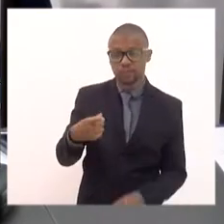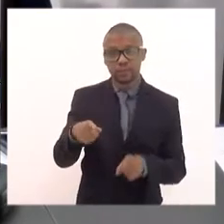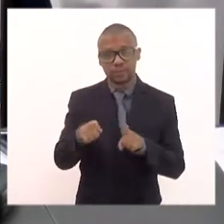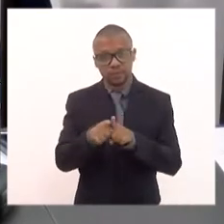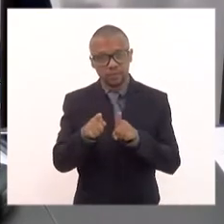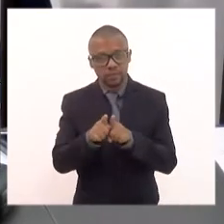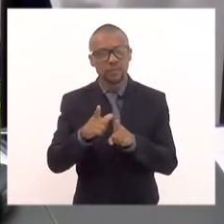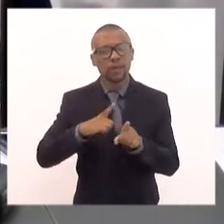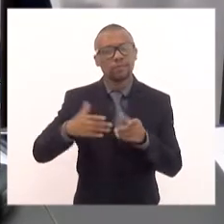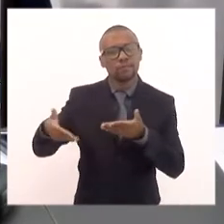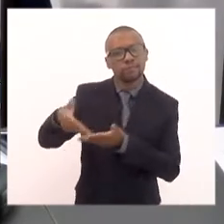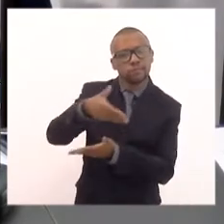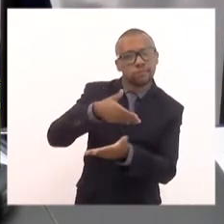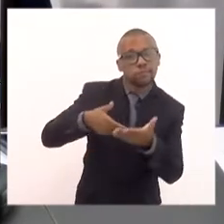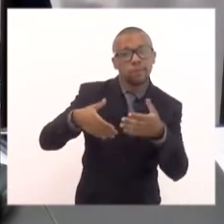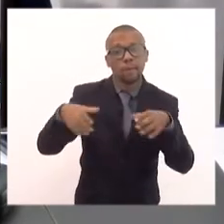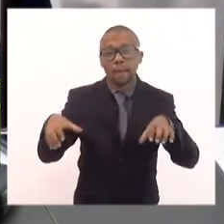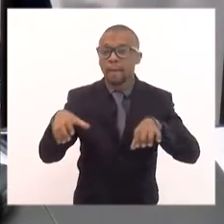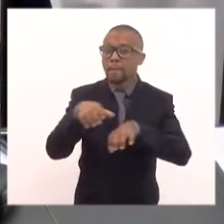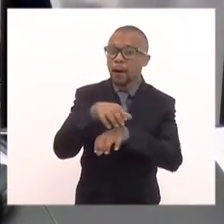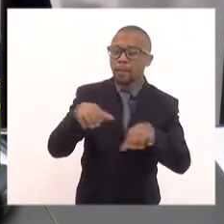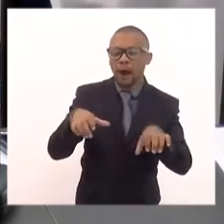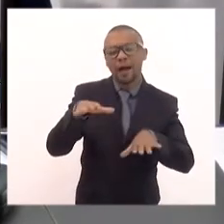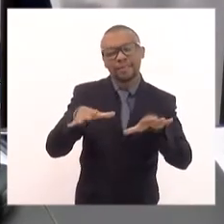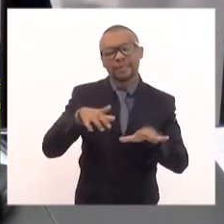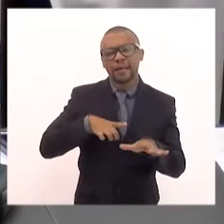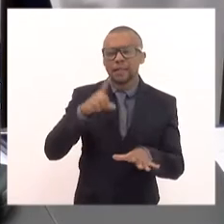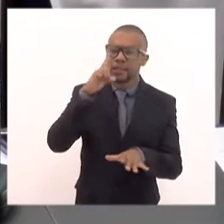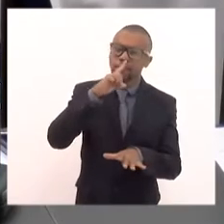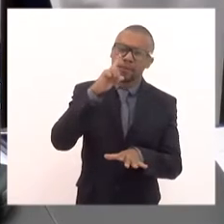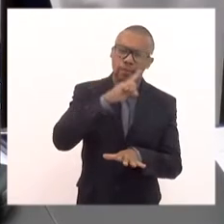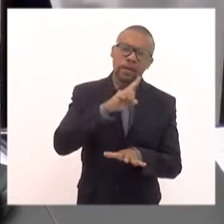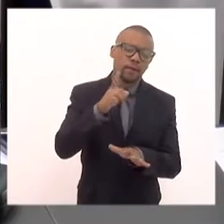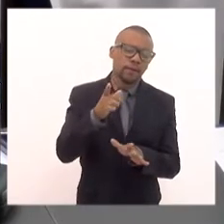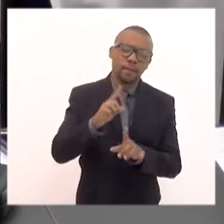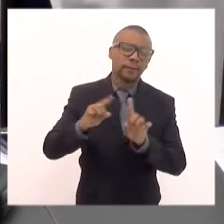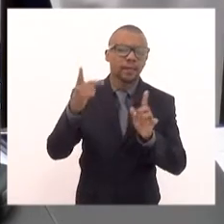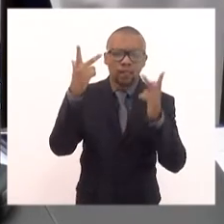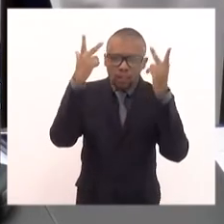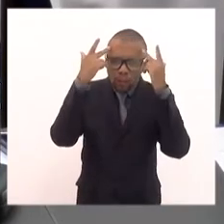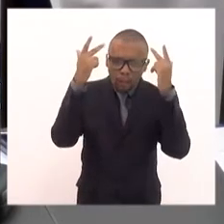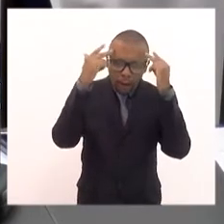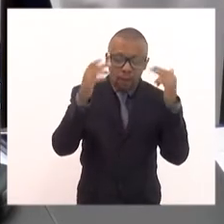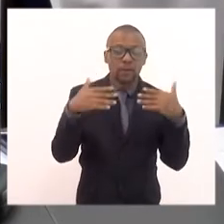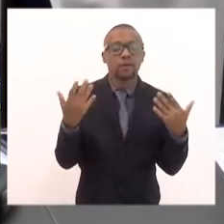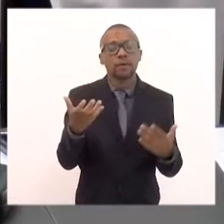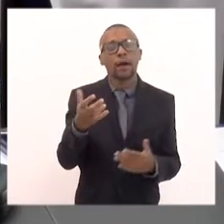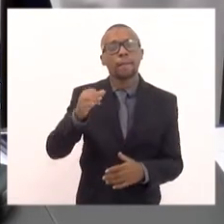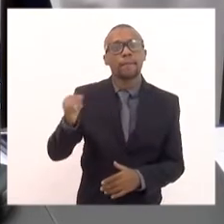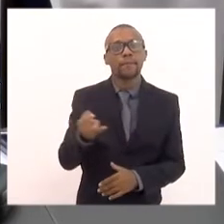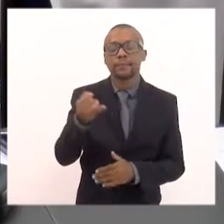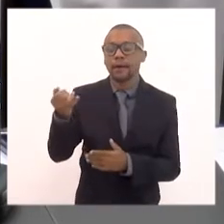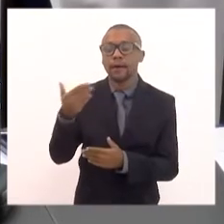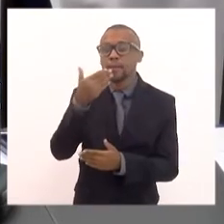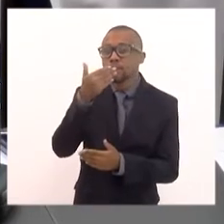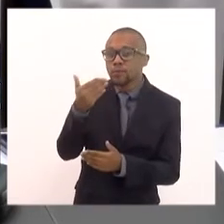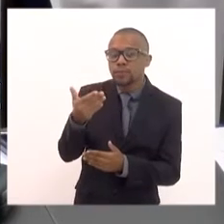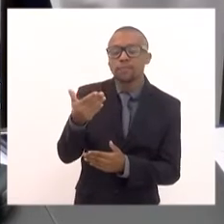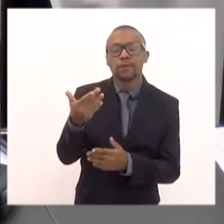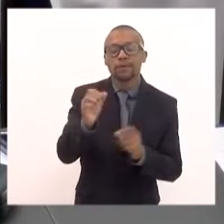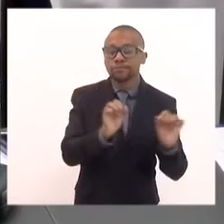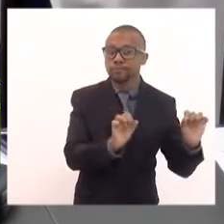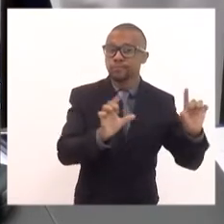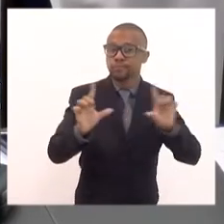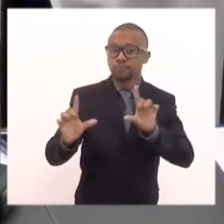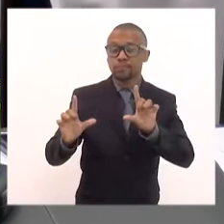uma dinâmica híbrida, mas é assim mesmo. Eu passo aqui ao deputado Carlos Mink para que possa fazer uma saudação inicial,